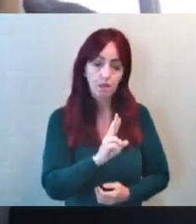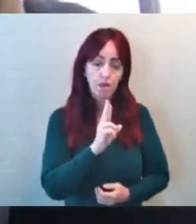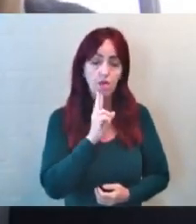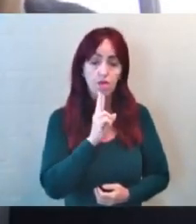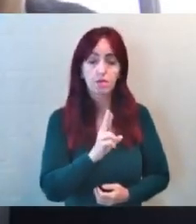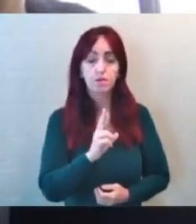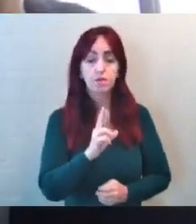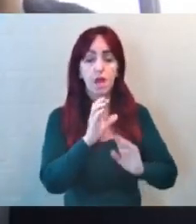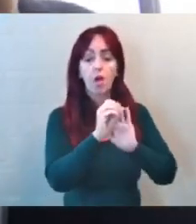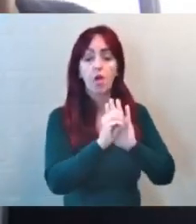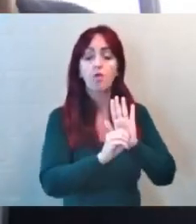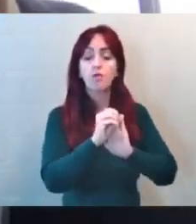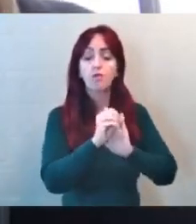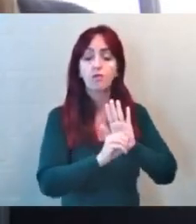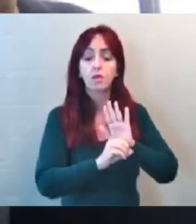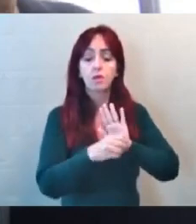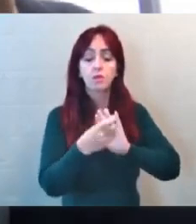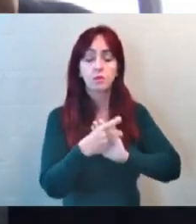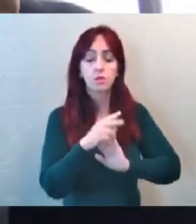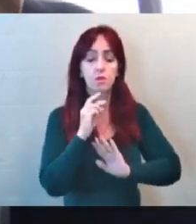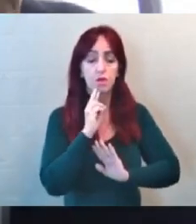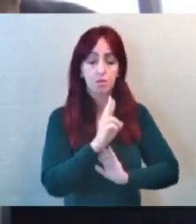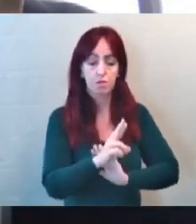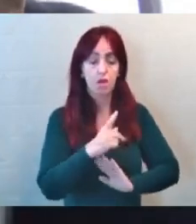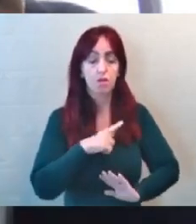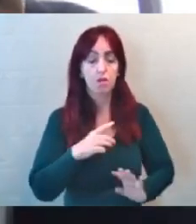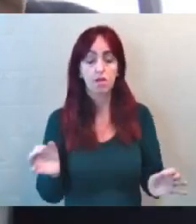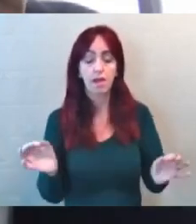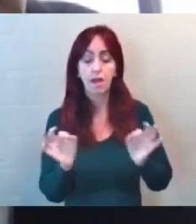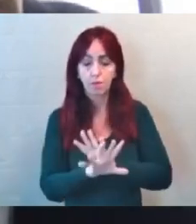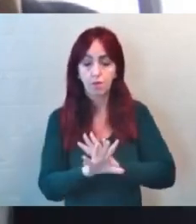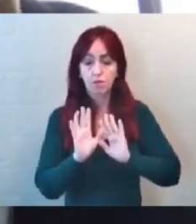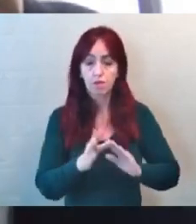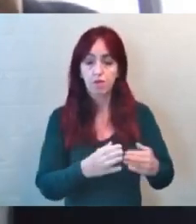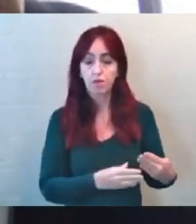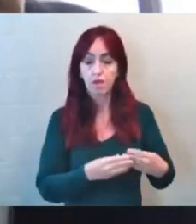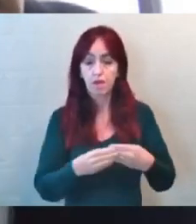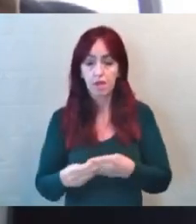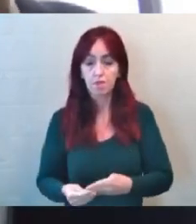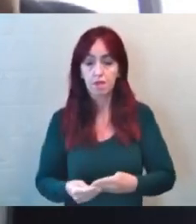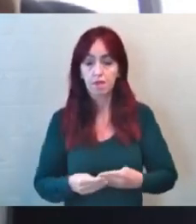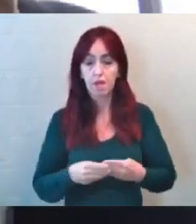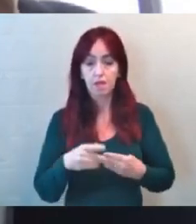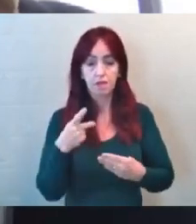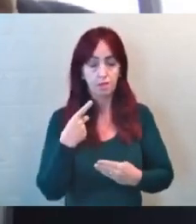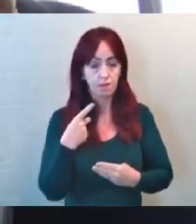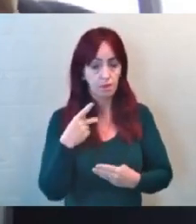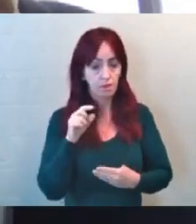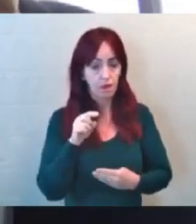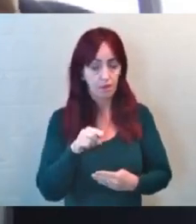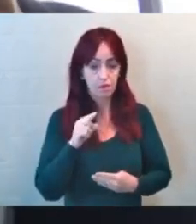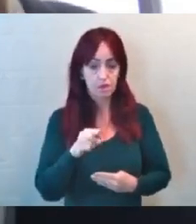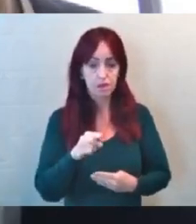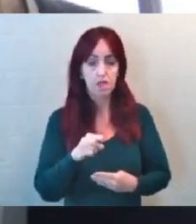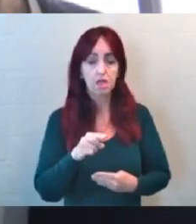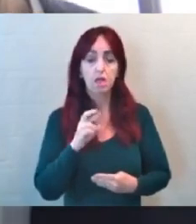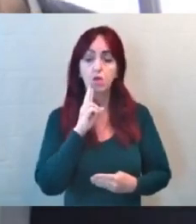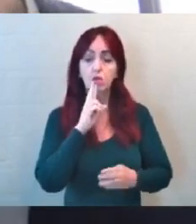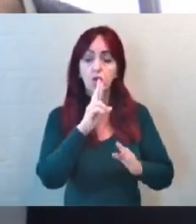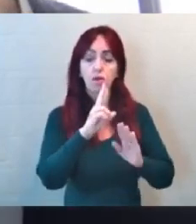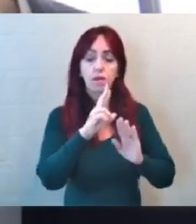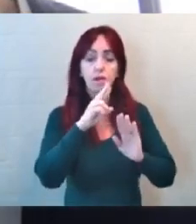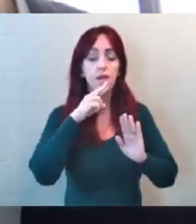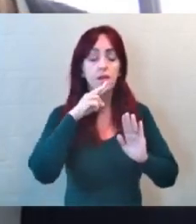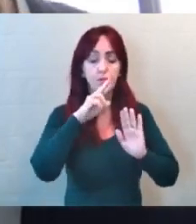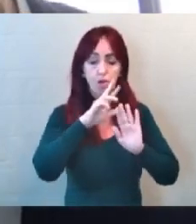ao ofício da senhora, ela está pronta, já foi encaminhada para a senhora com todas as respostas detalhando, aliás,